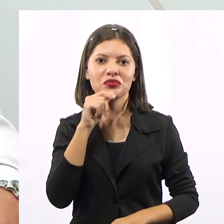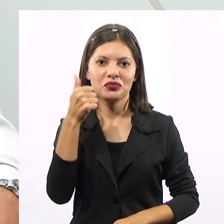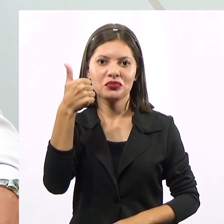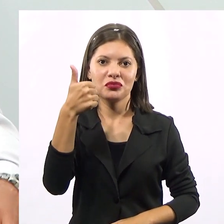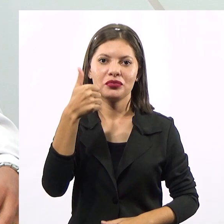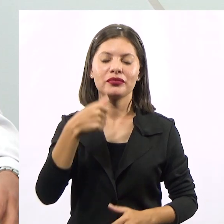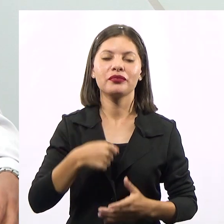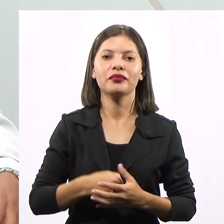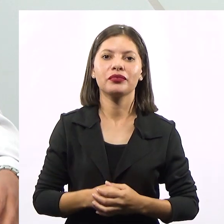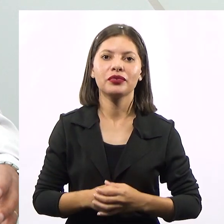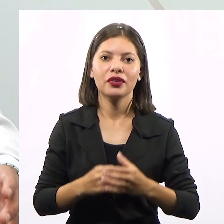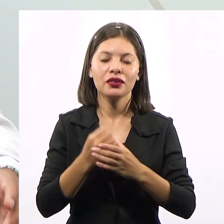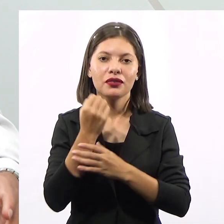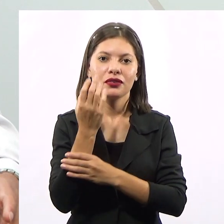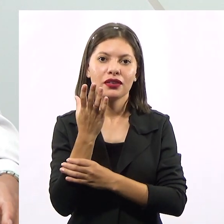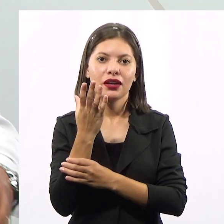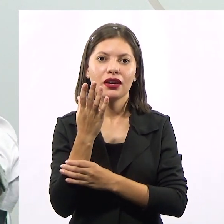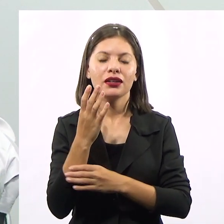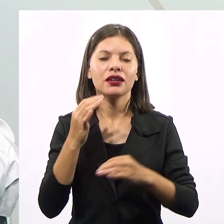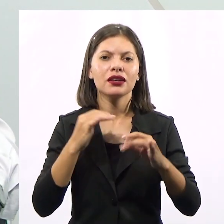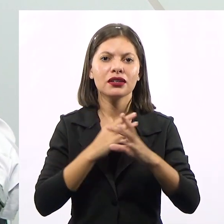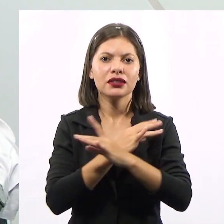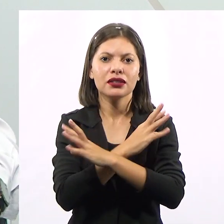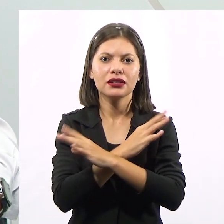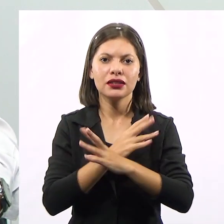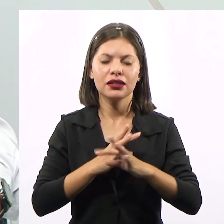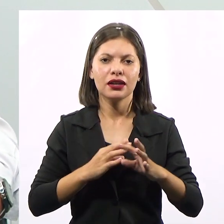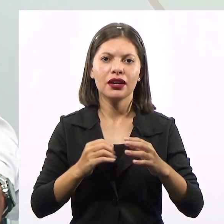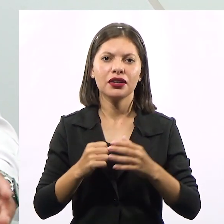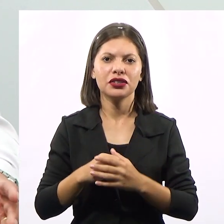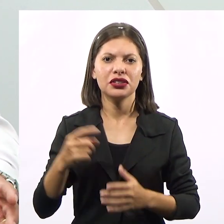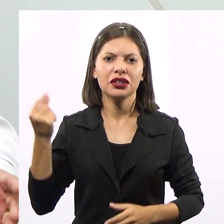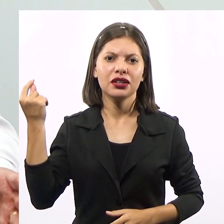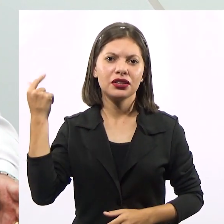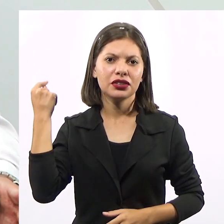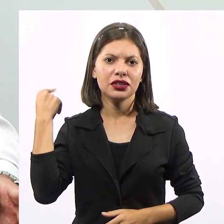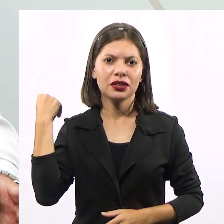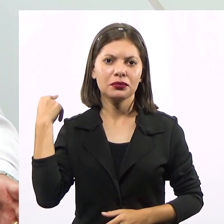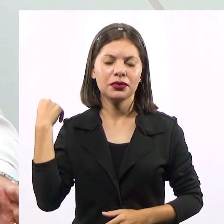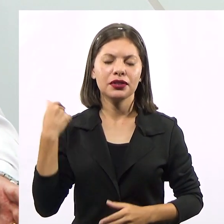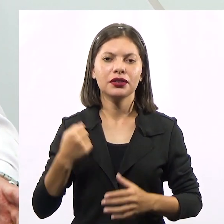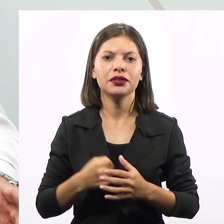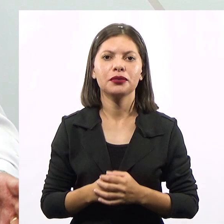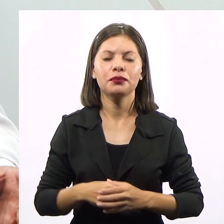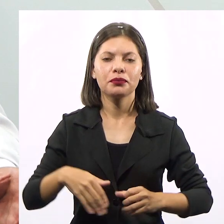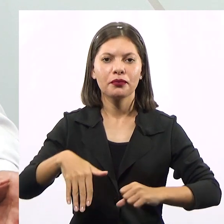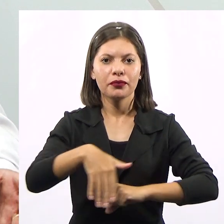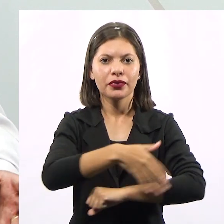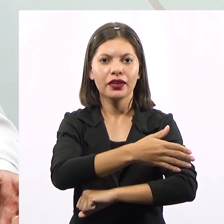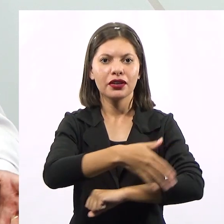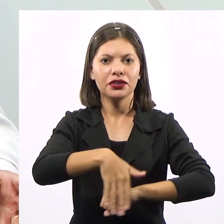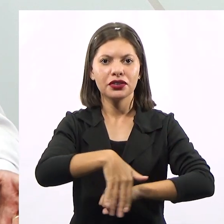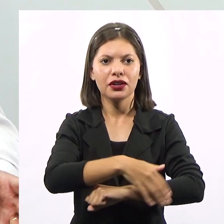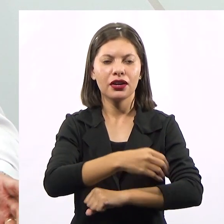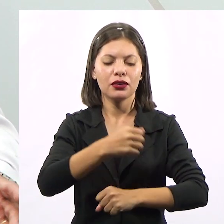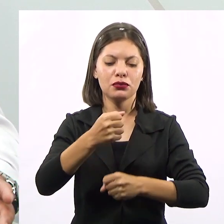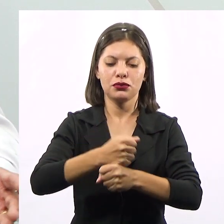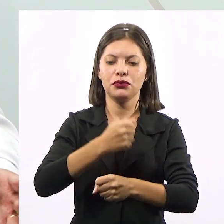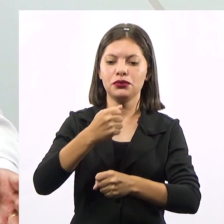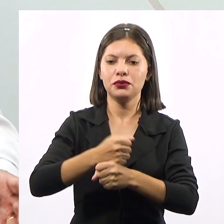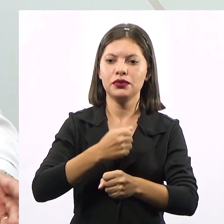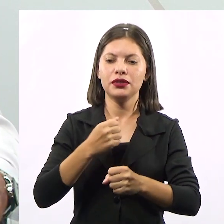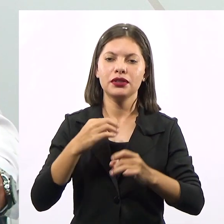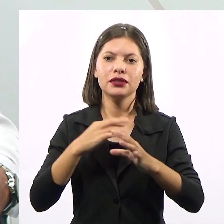né? Quando foi fundada a cidade de Porto Velho, há 100 e poucos anos atrás, né, tinha ali a estrada de ferro